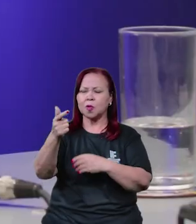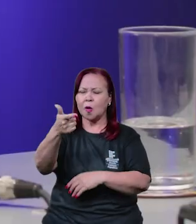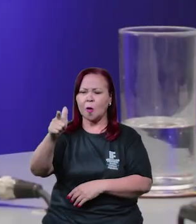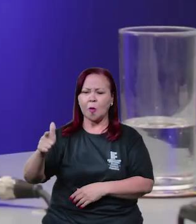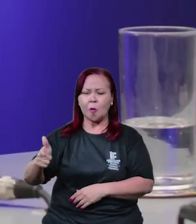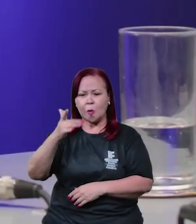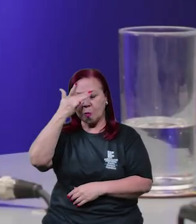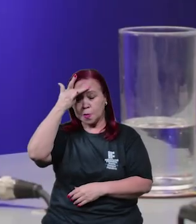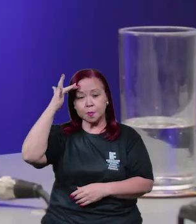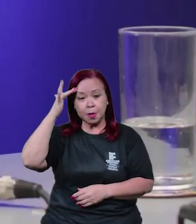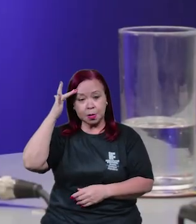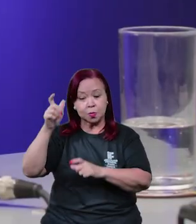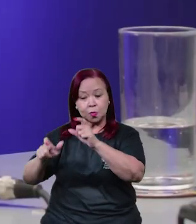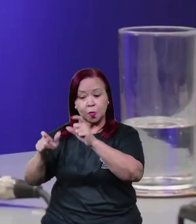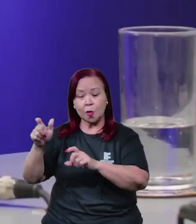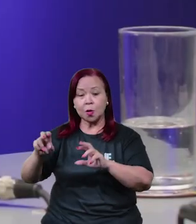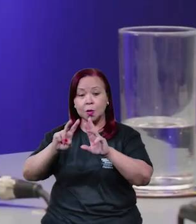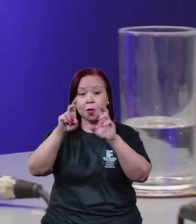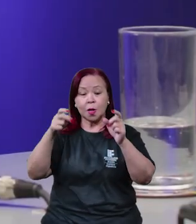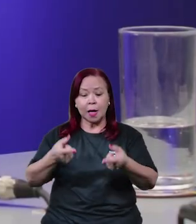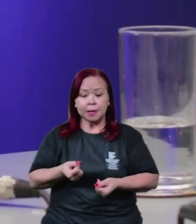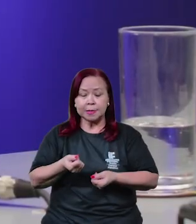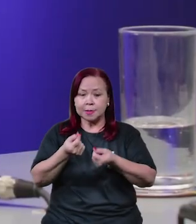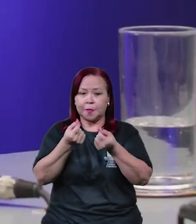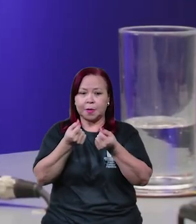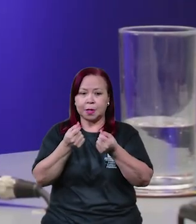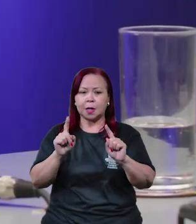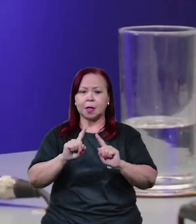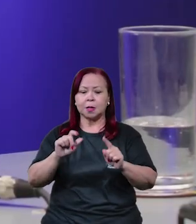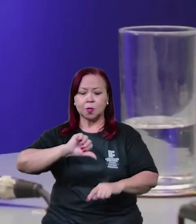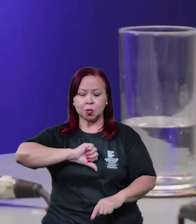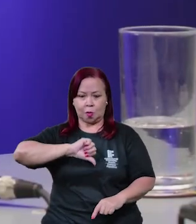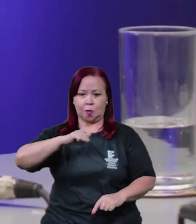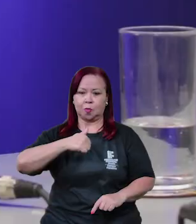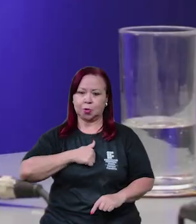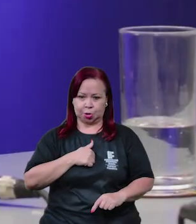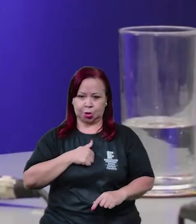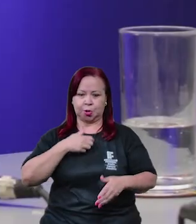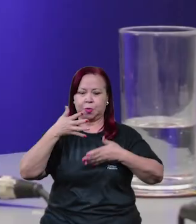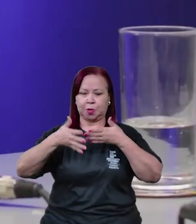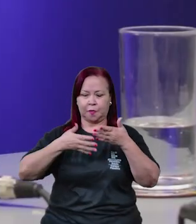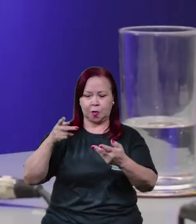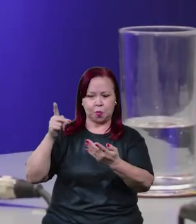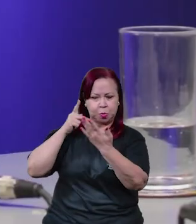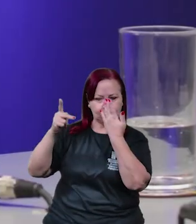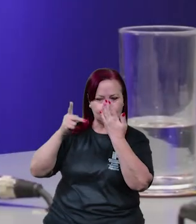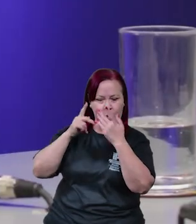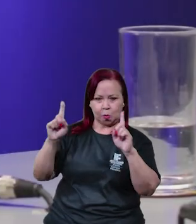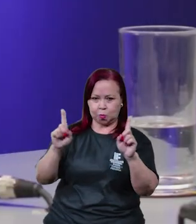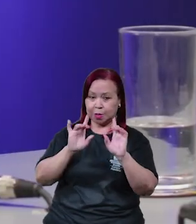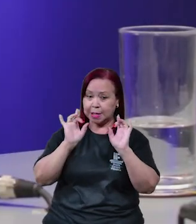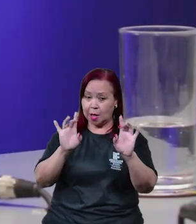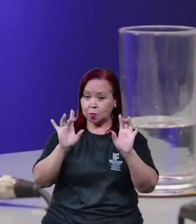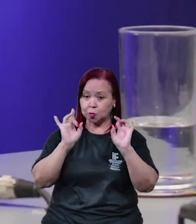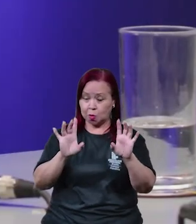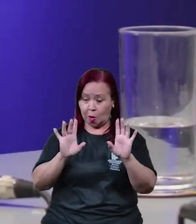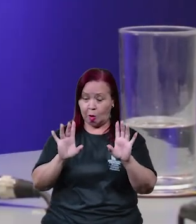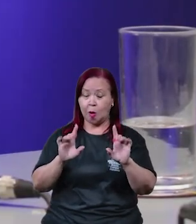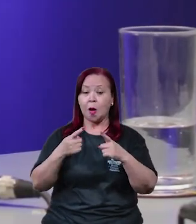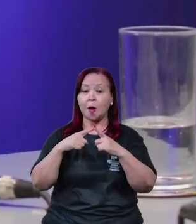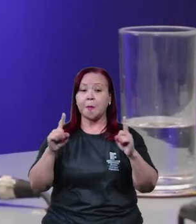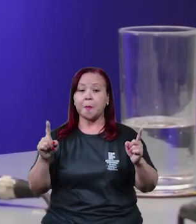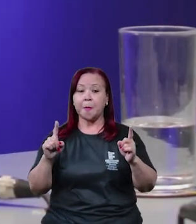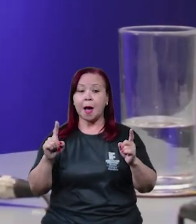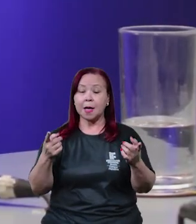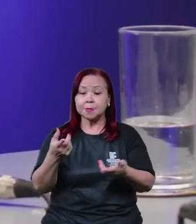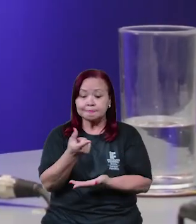pessoas no questão financeira, né? Não só a autoestima, como a gente estava falando, e psicológico, mas capital mesmo